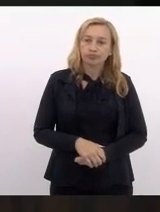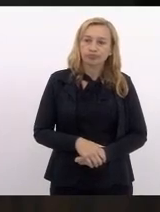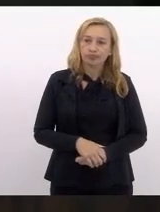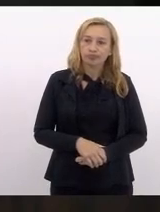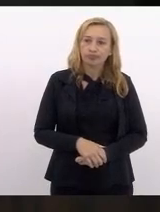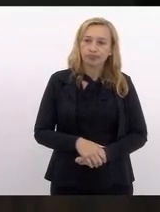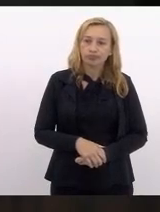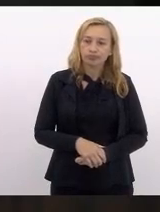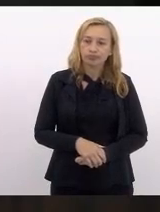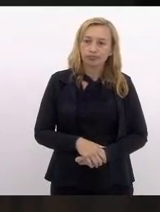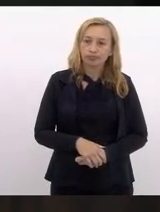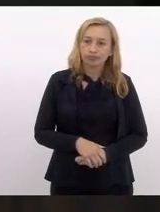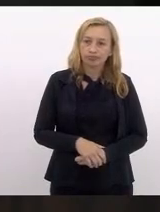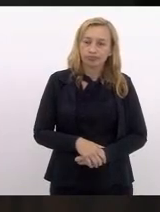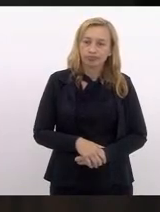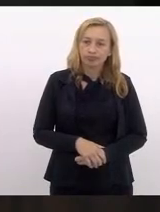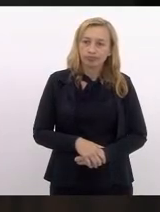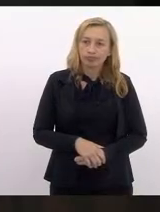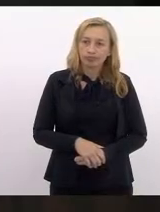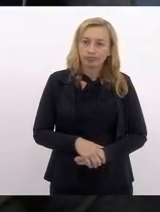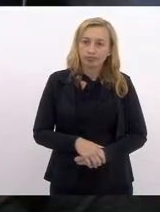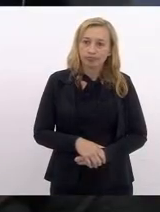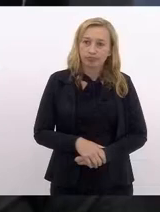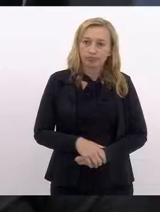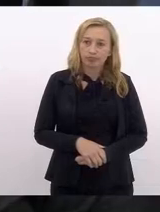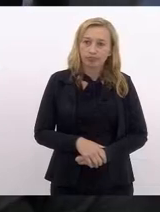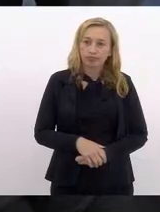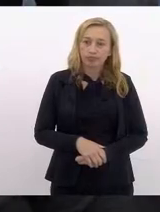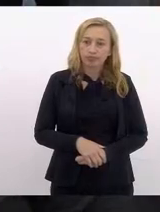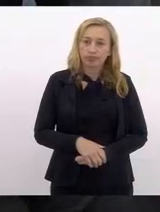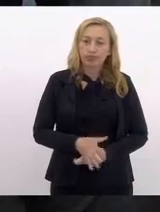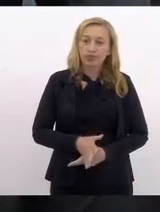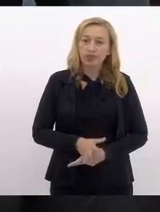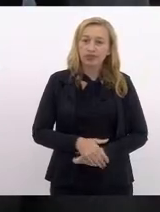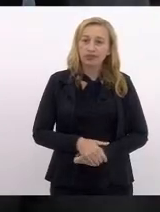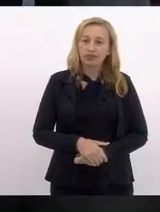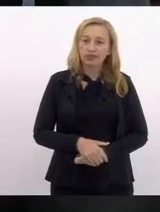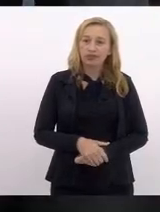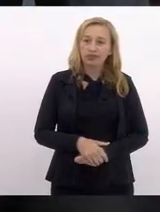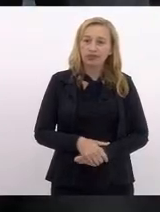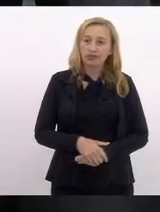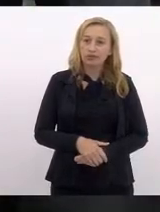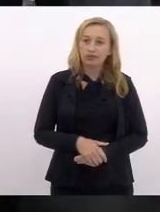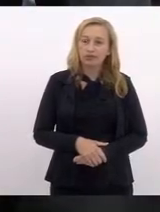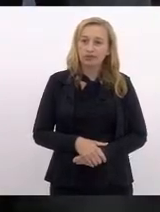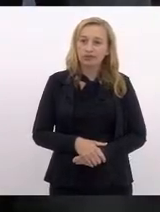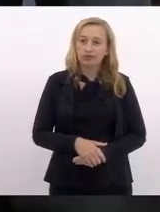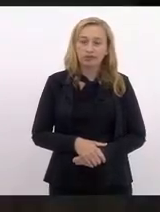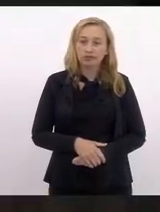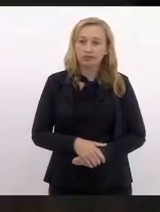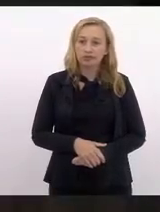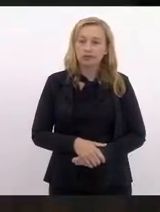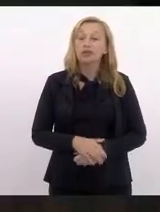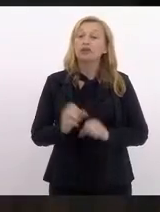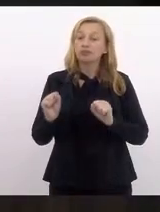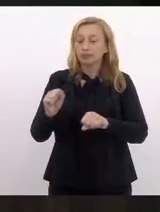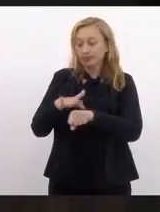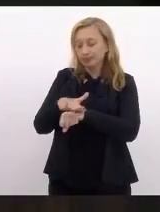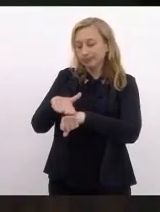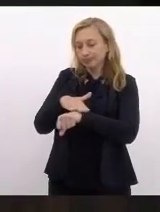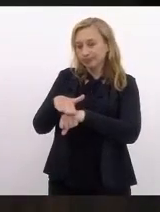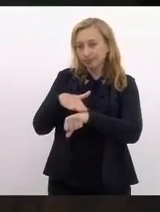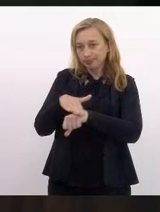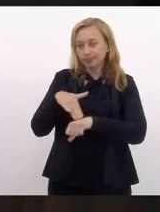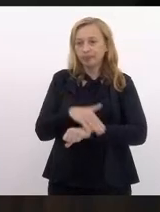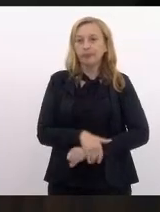E aí e a raça é e para que possa conversar